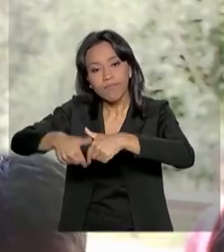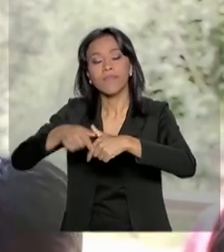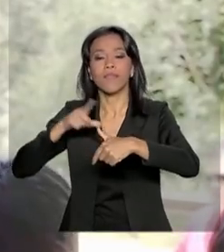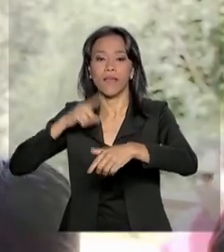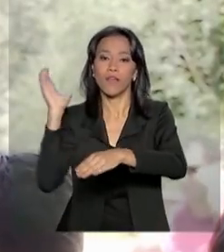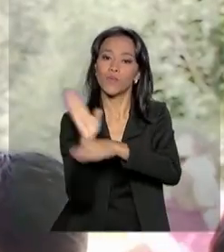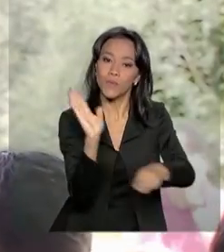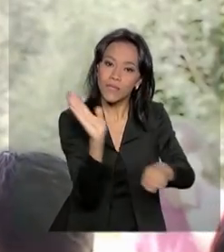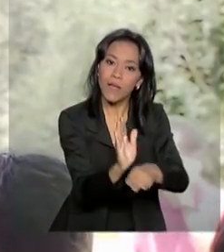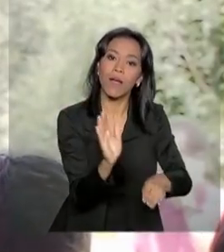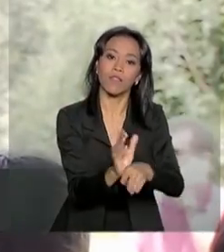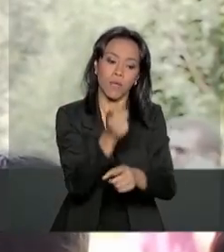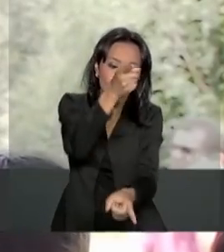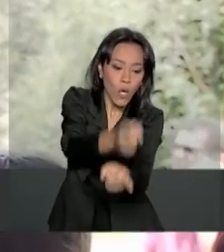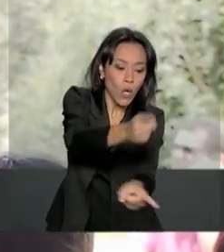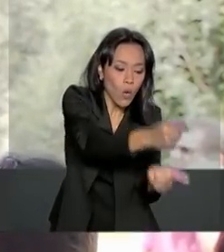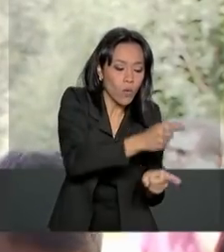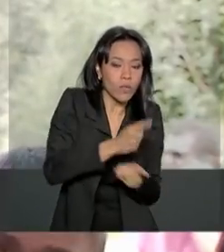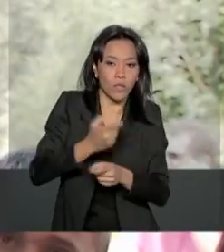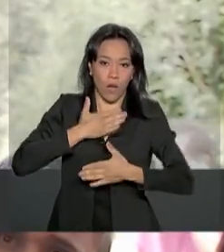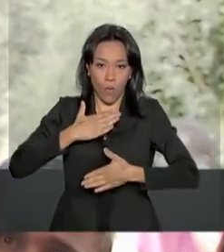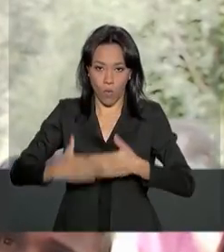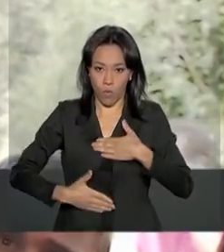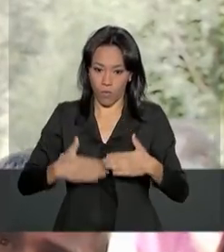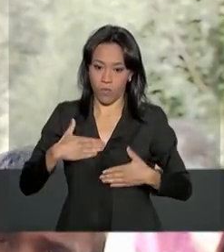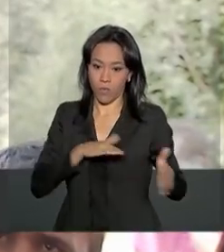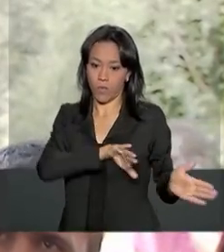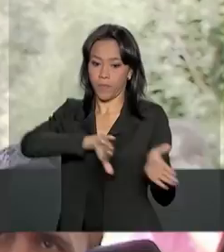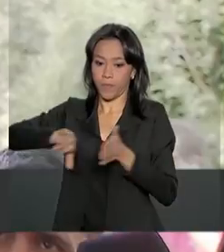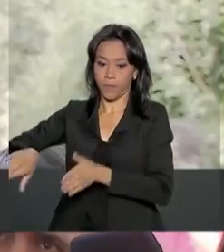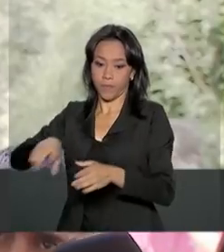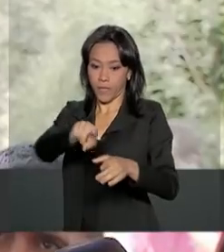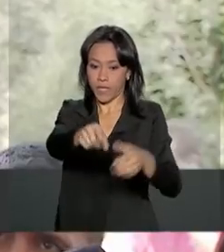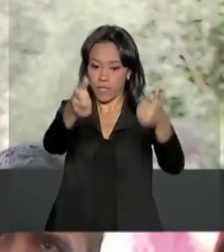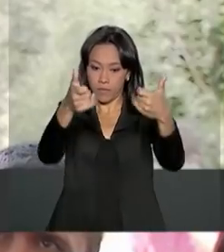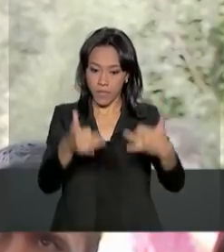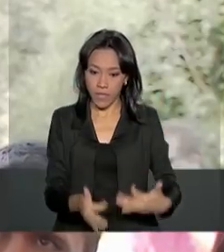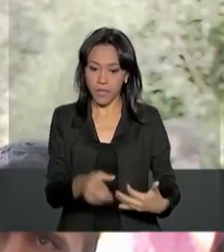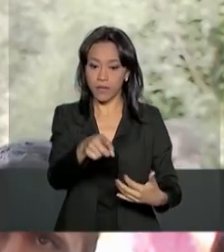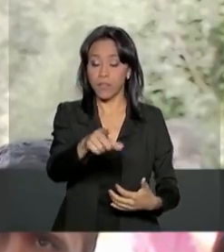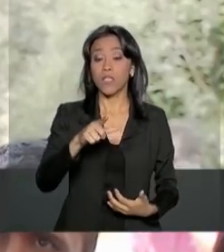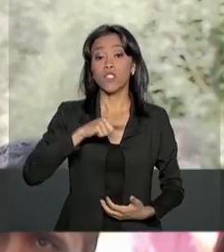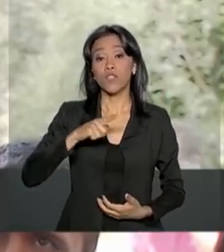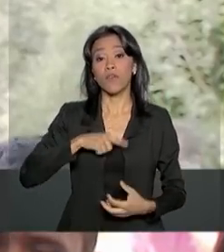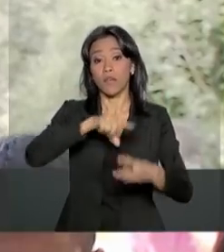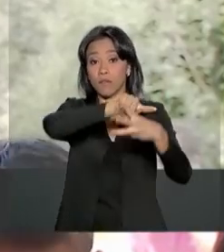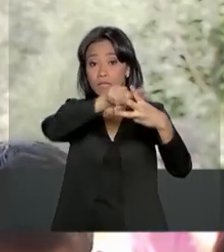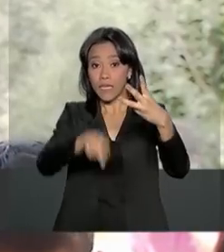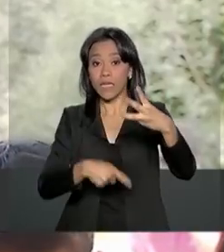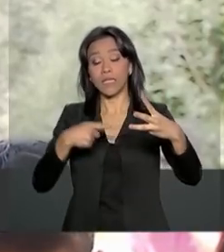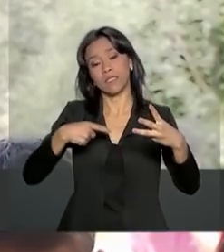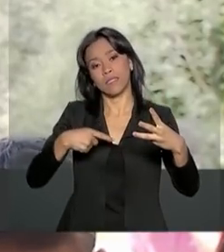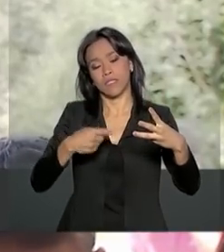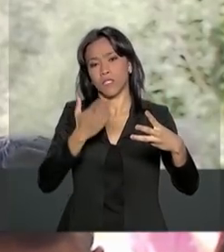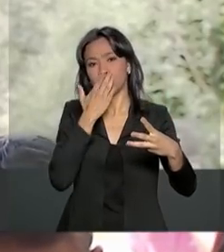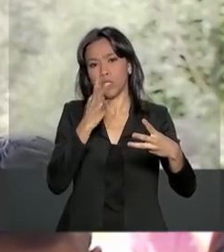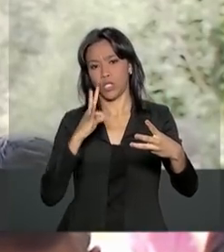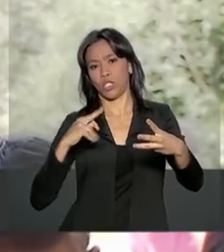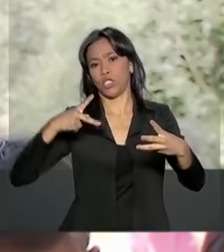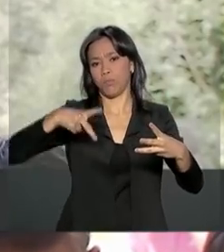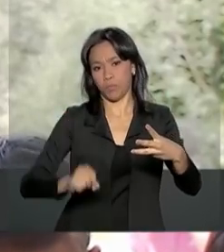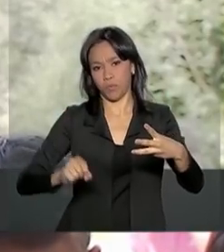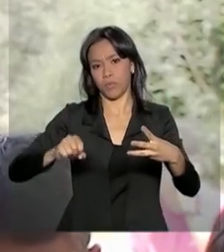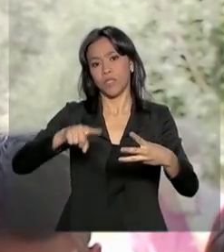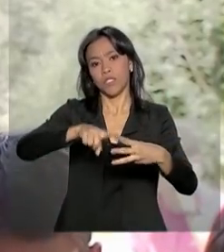Esses equipamentos, eles já têm se revelado úteis para as buscas, né? Eles tiveram três tipos principais de equipamentos.